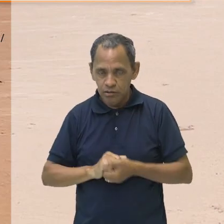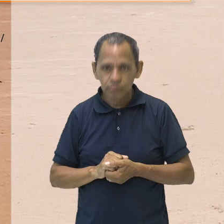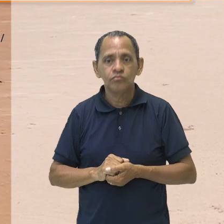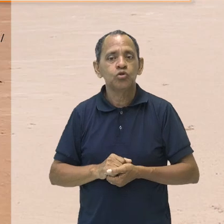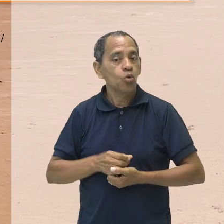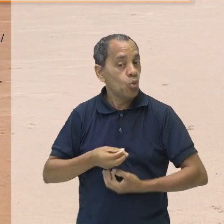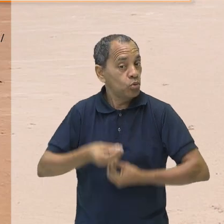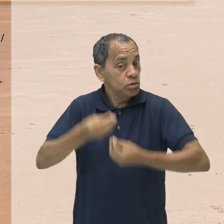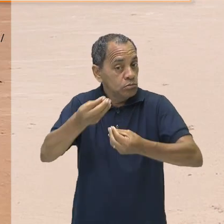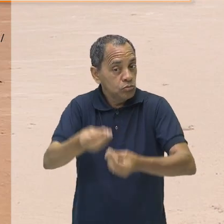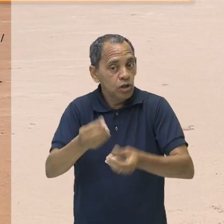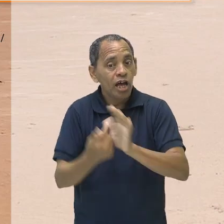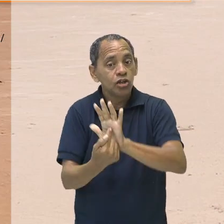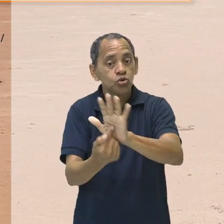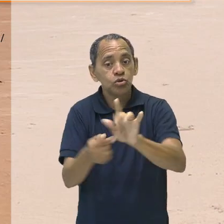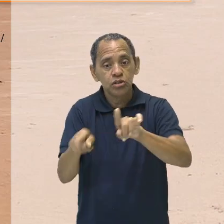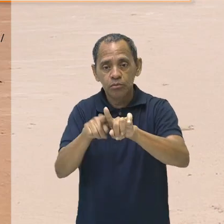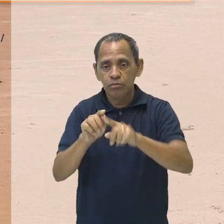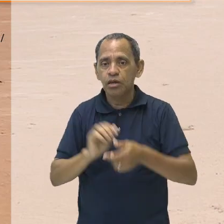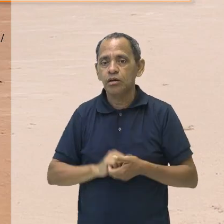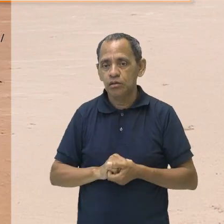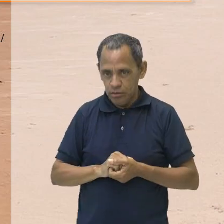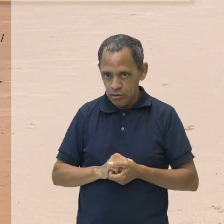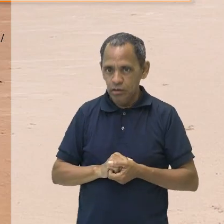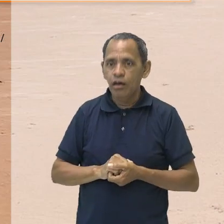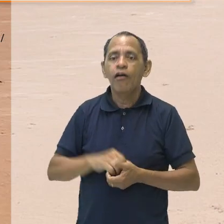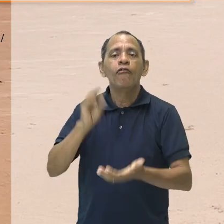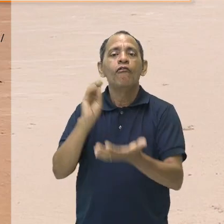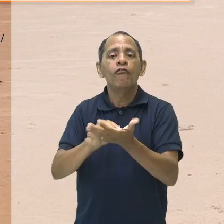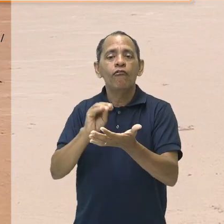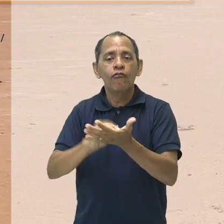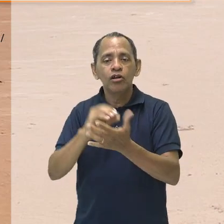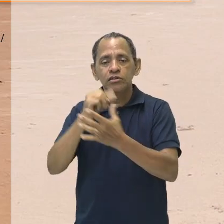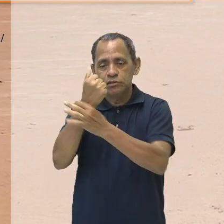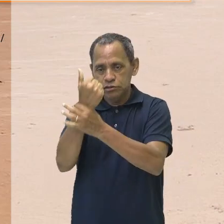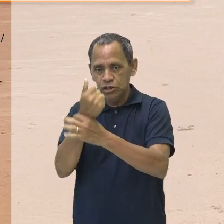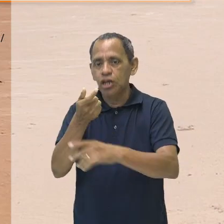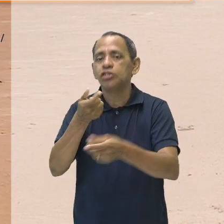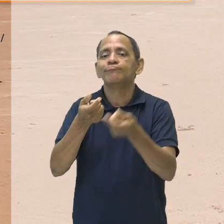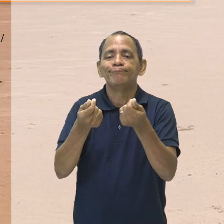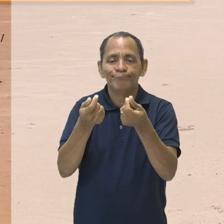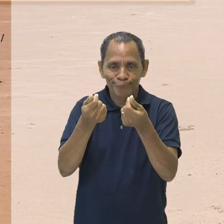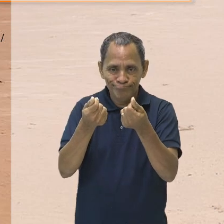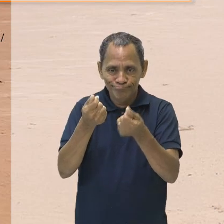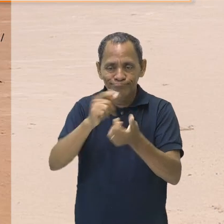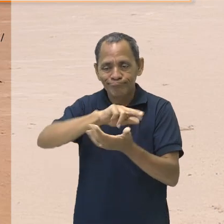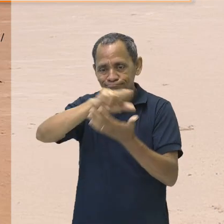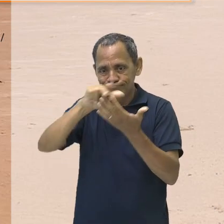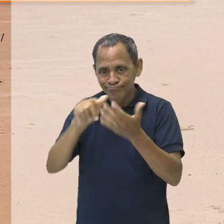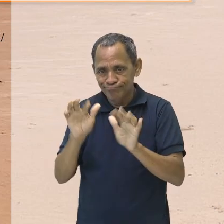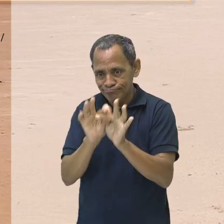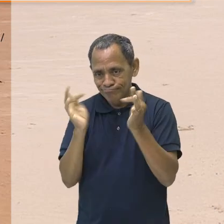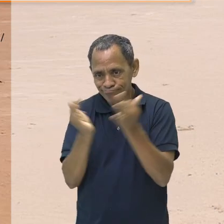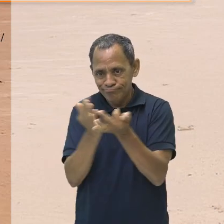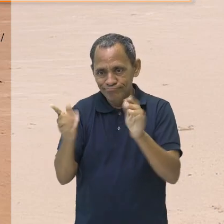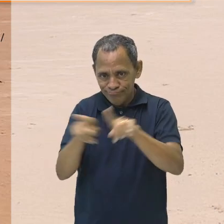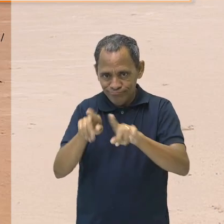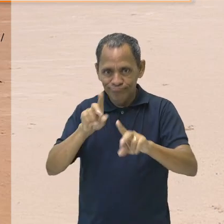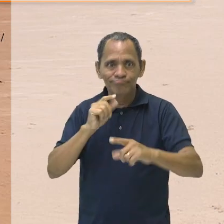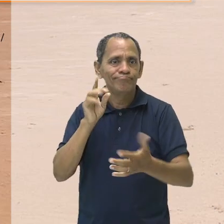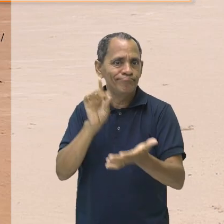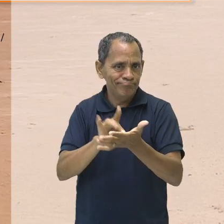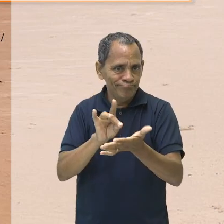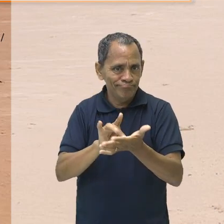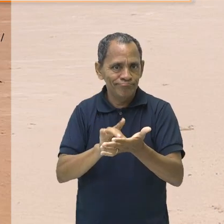desigualdade social e a falta de segurança financeira para muitas famílias. E, apesar disso,